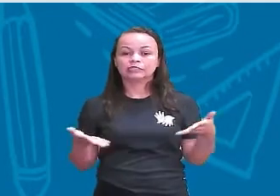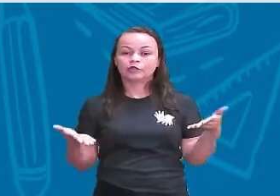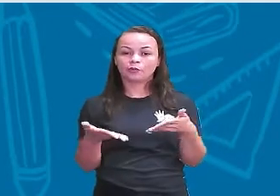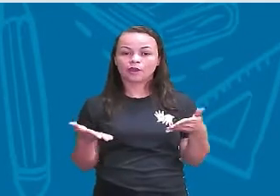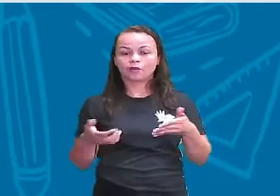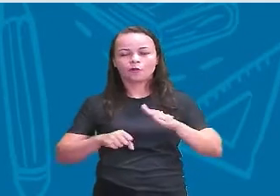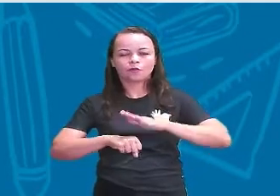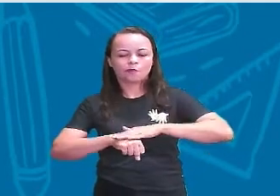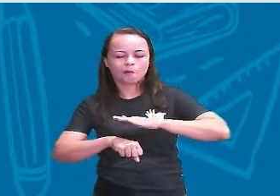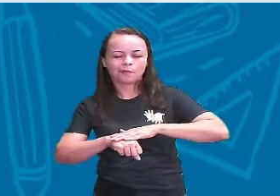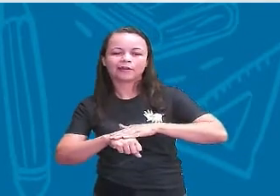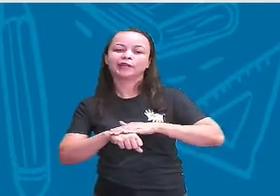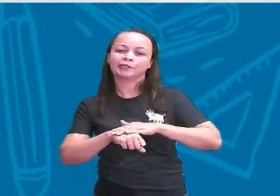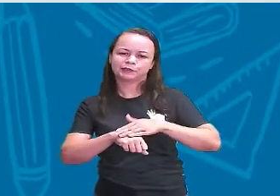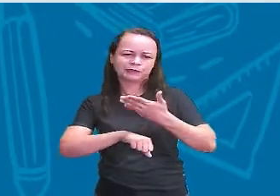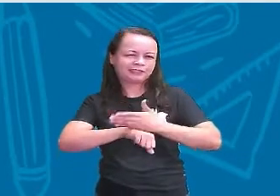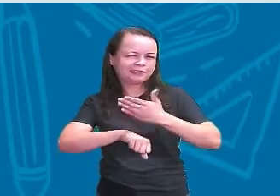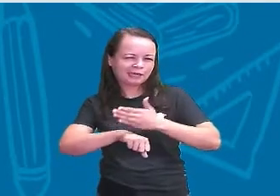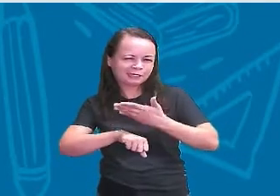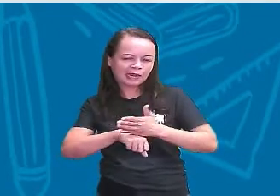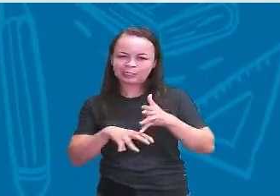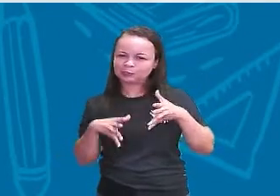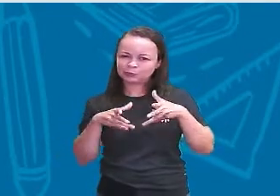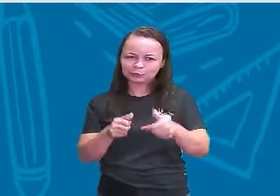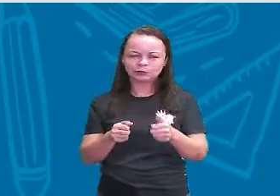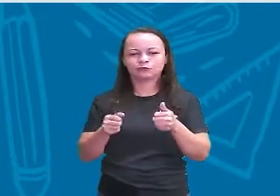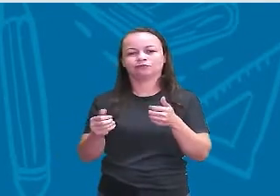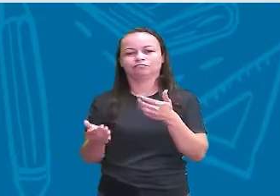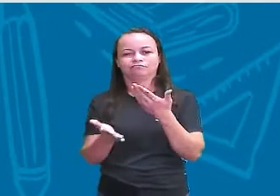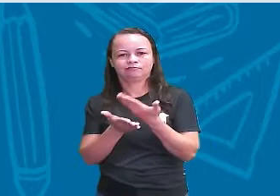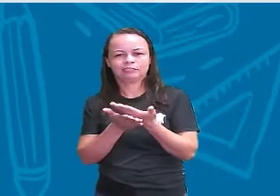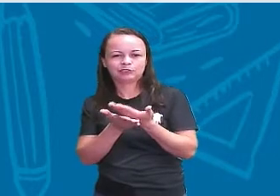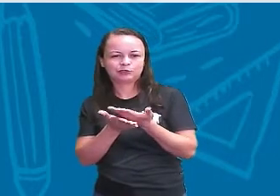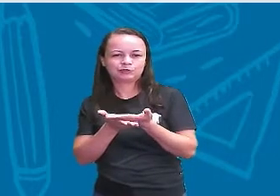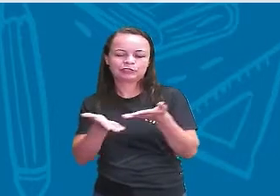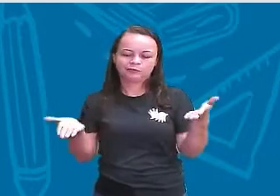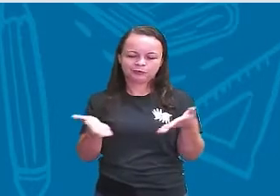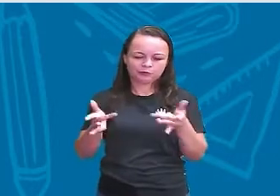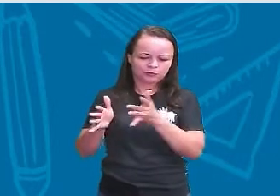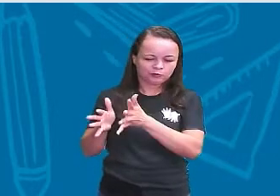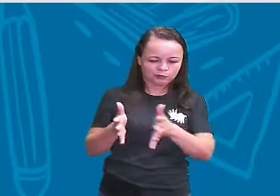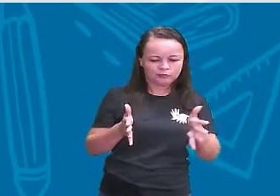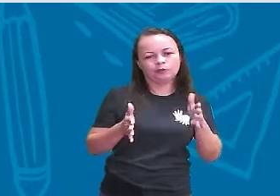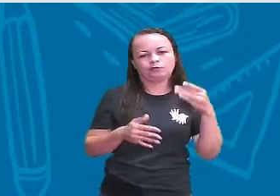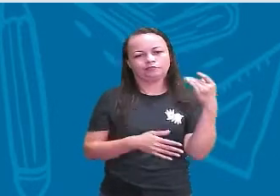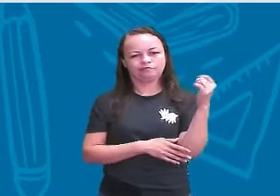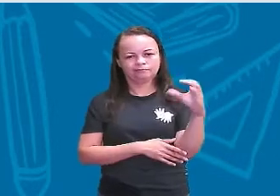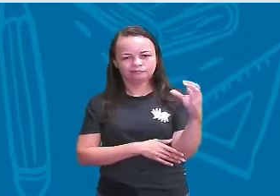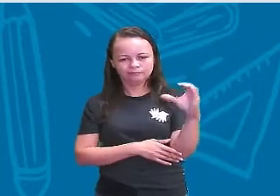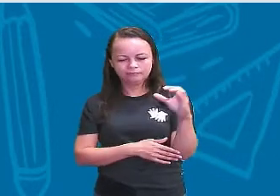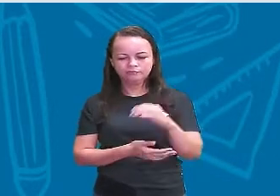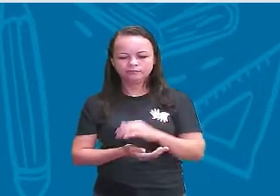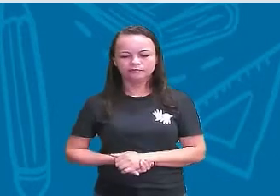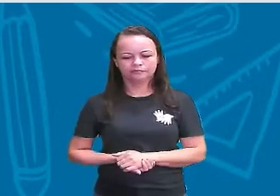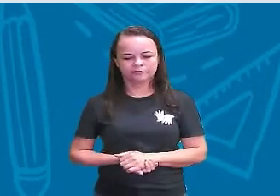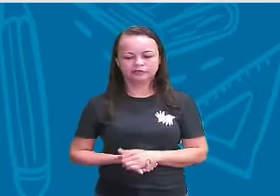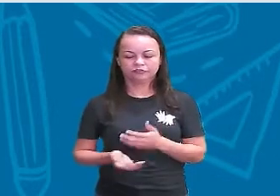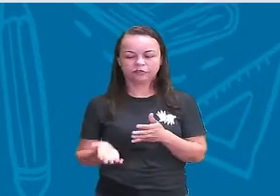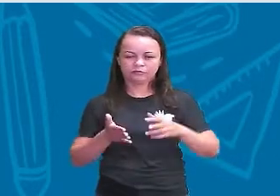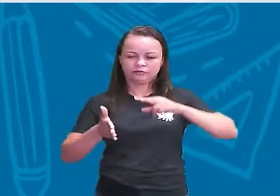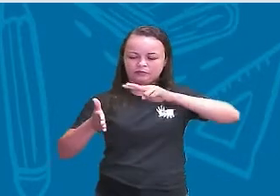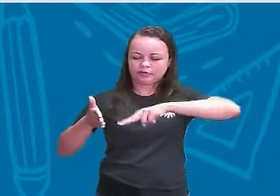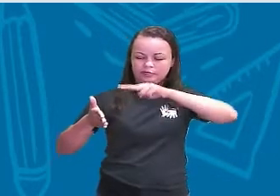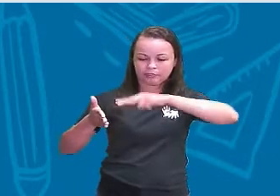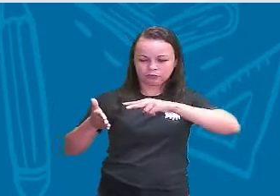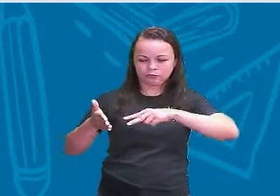no momento de exercitarmos aquilo que a gente aprendeu ao longo dessa nossa aula de ciências, tá certo? Vamos fazer a leitura